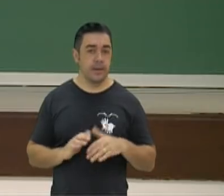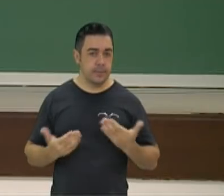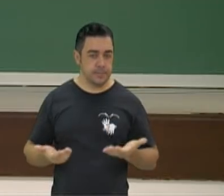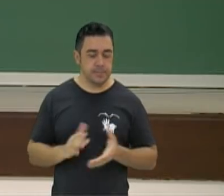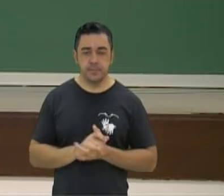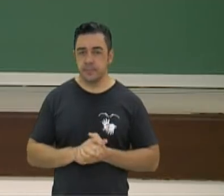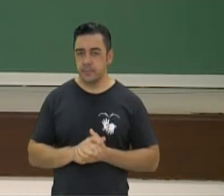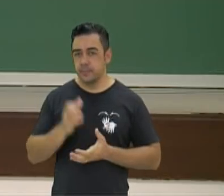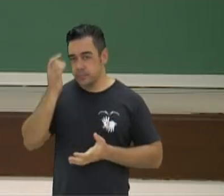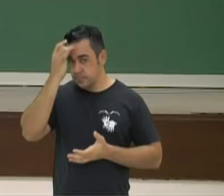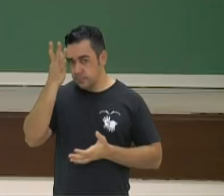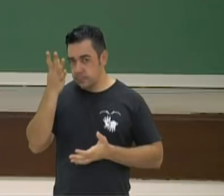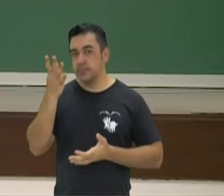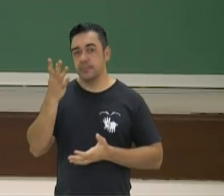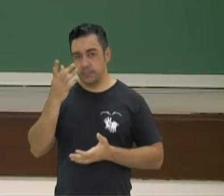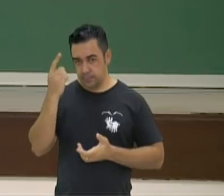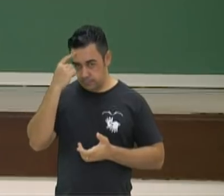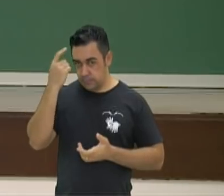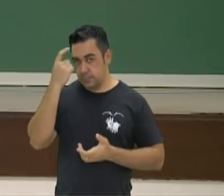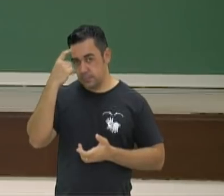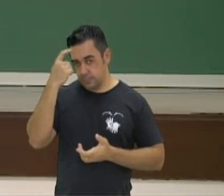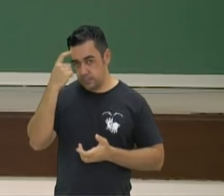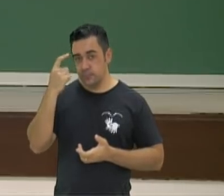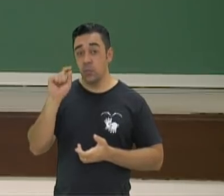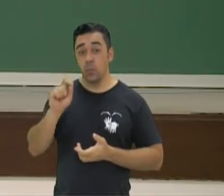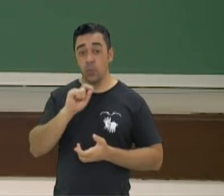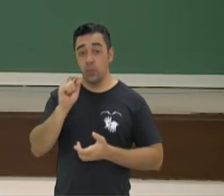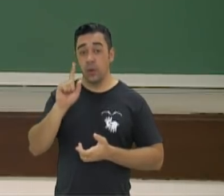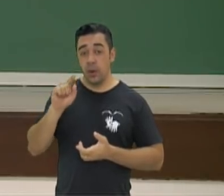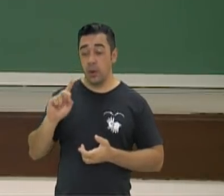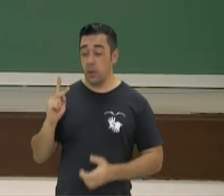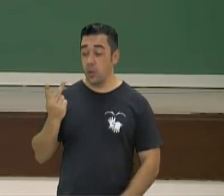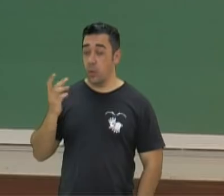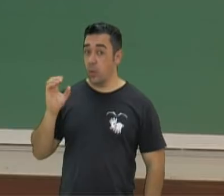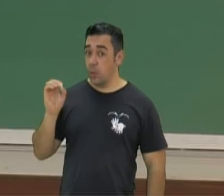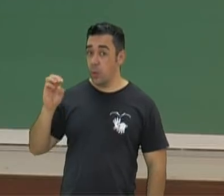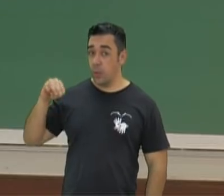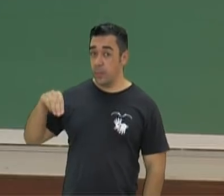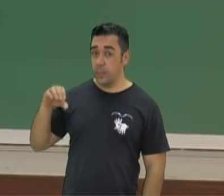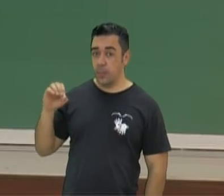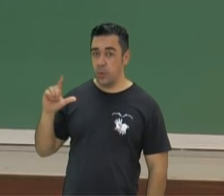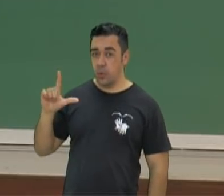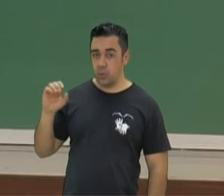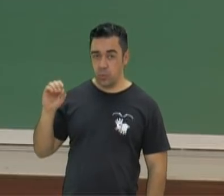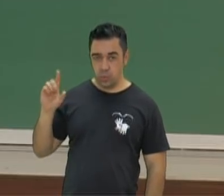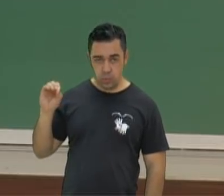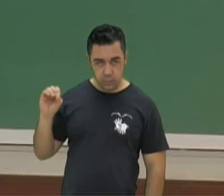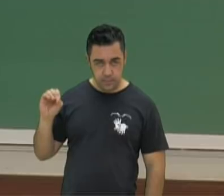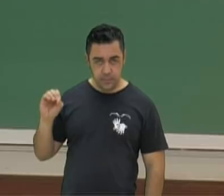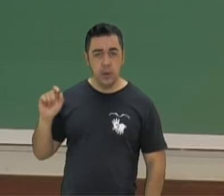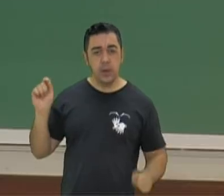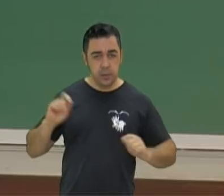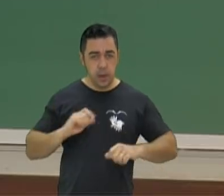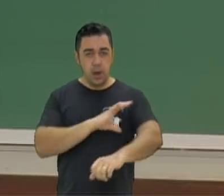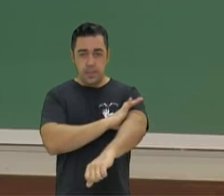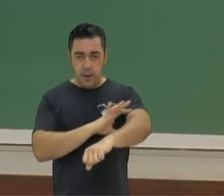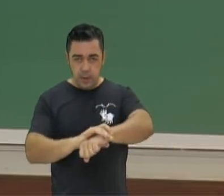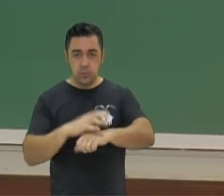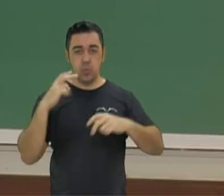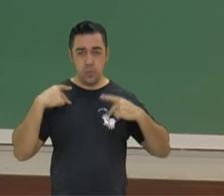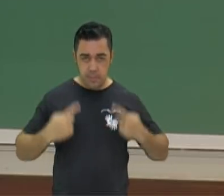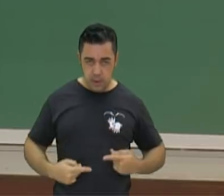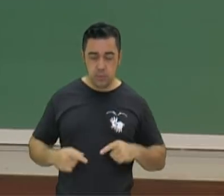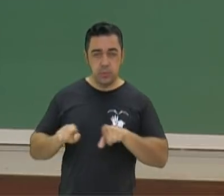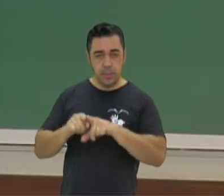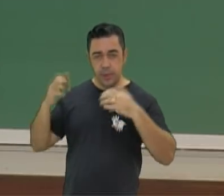E aí, gente, fácil? Teve que pensar um pouco, né? Então, a gente está falando de órgãos homólogos. Órgão homólogo pode ser o braço humano e chimpanzé? Eu falei que